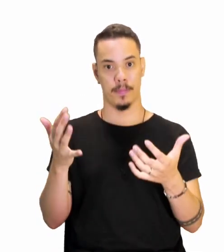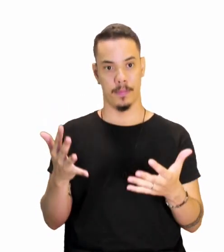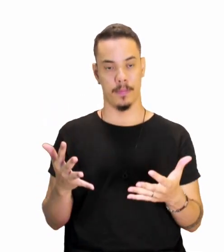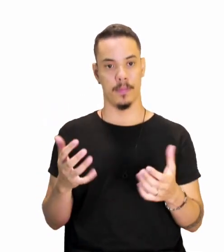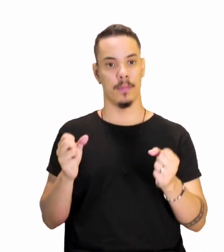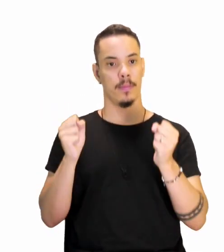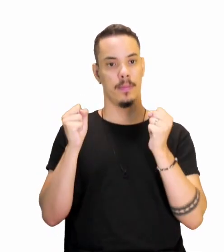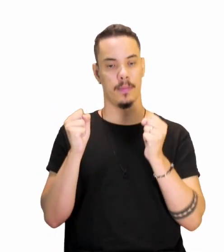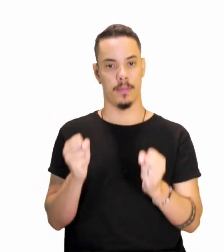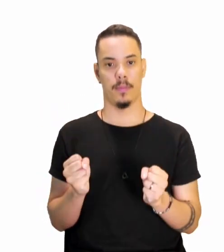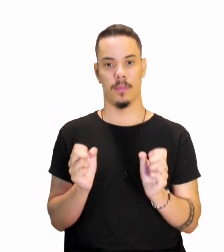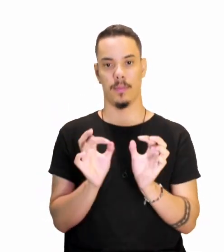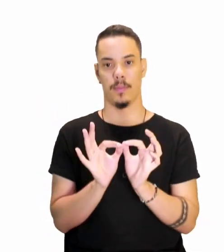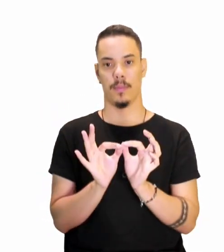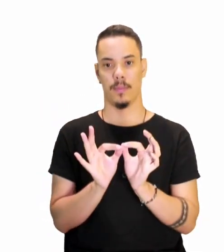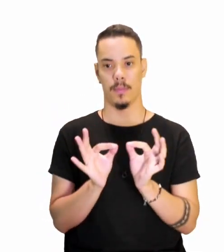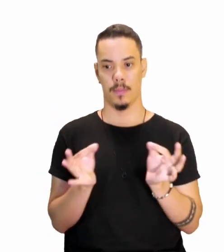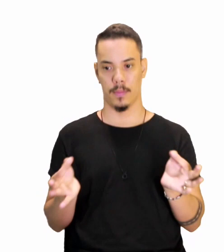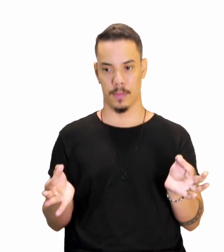pode ser